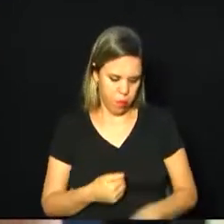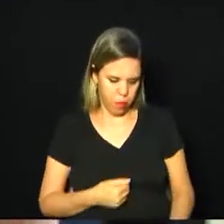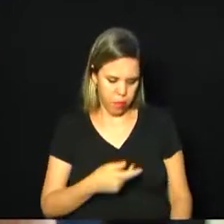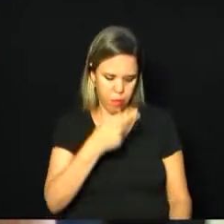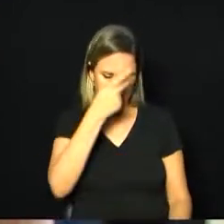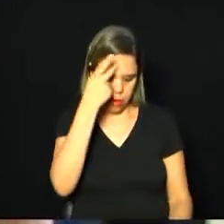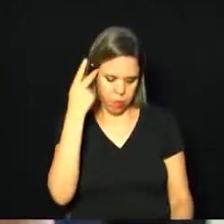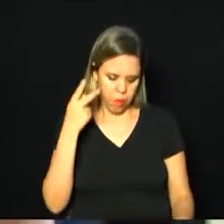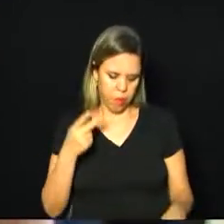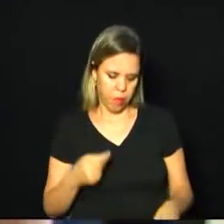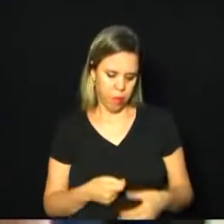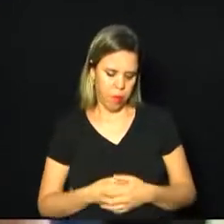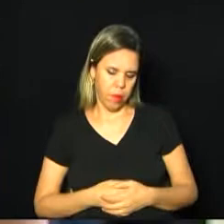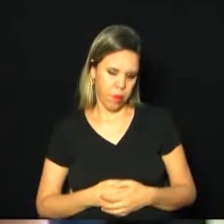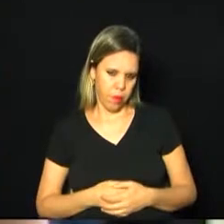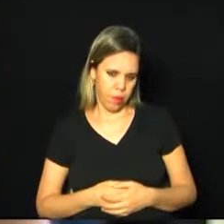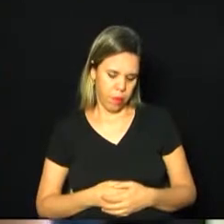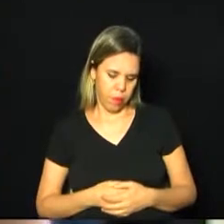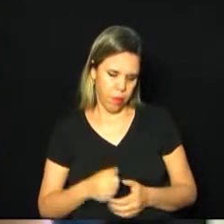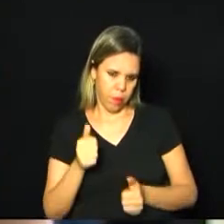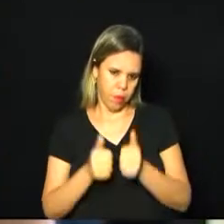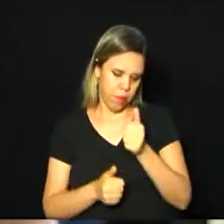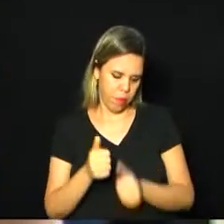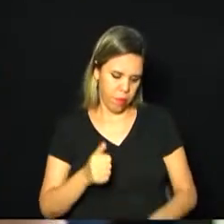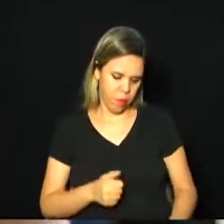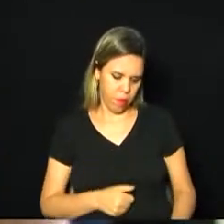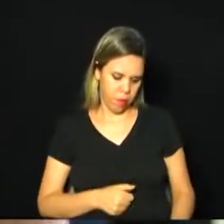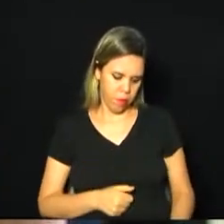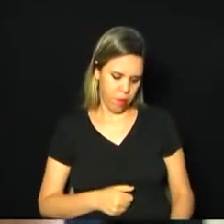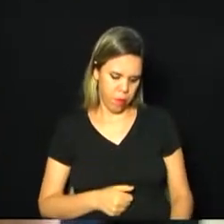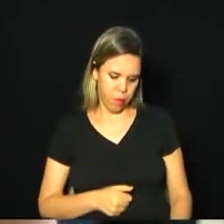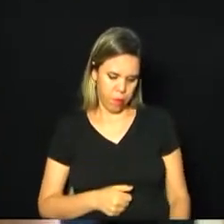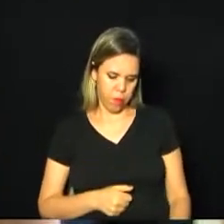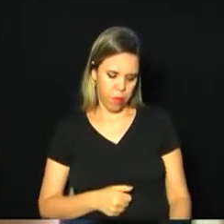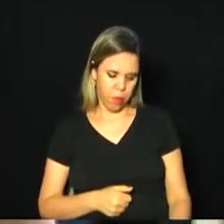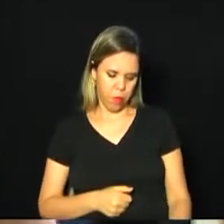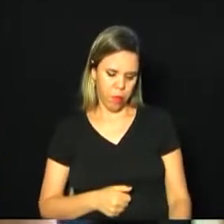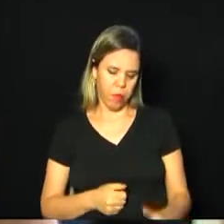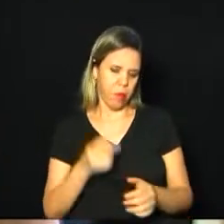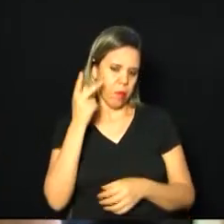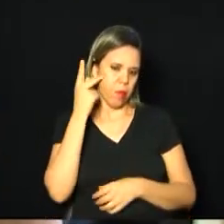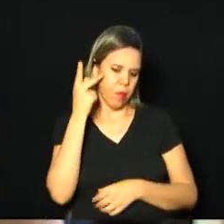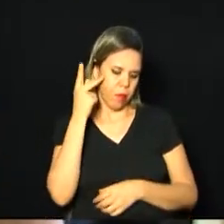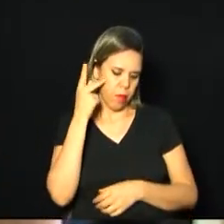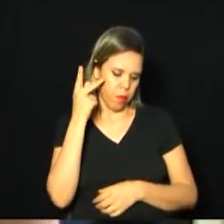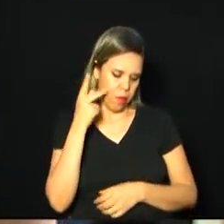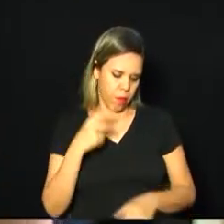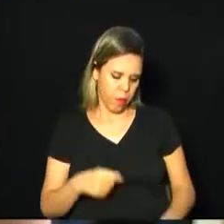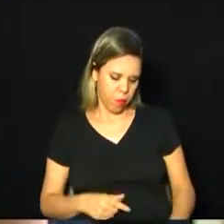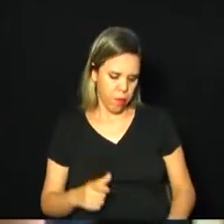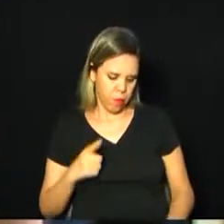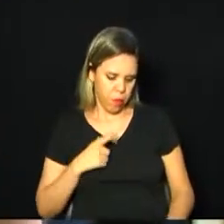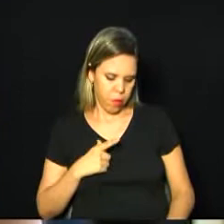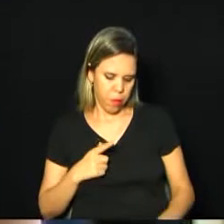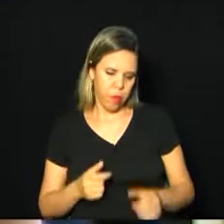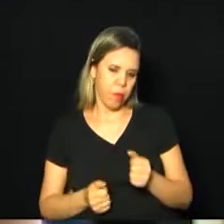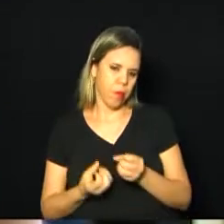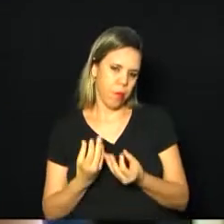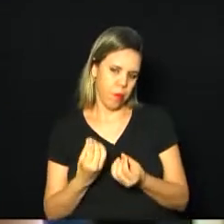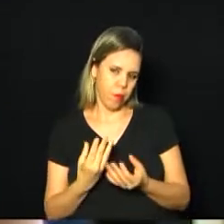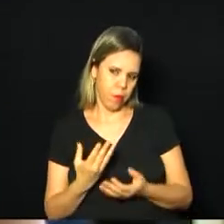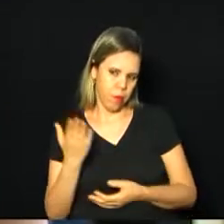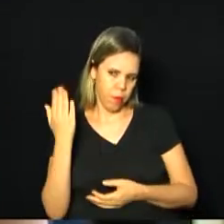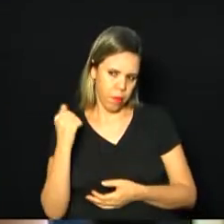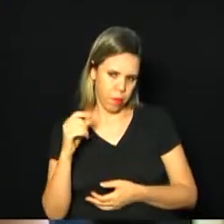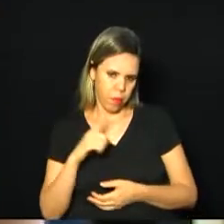pesquisadores do Museu do Futebol de São Paulo que tinham esta informação porém era uma